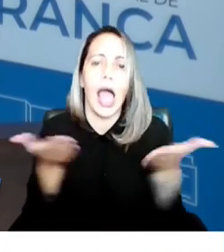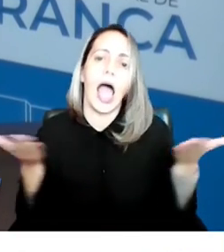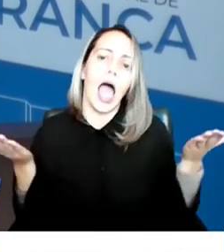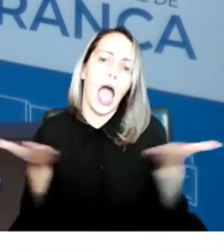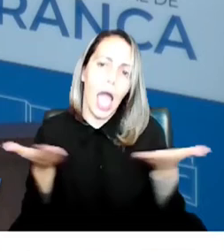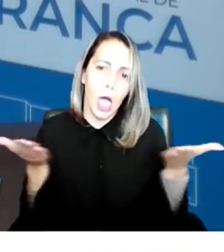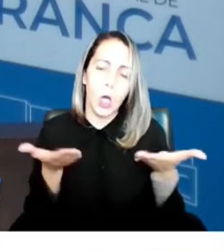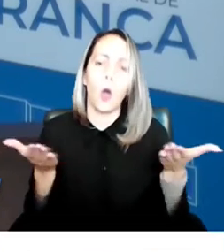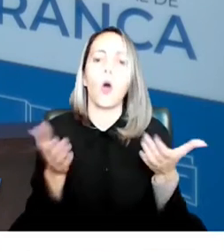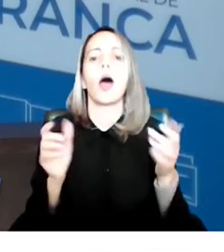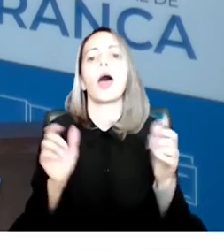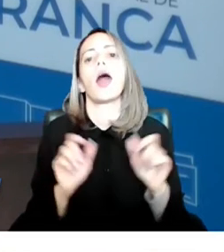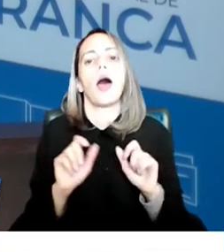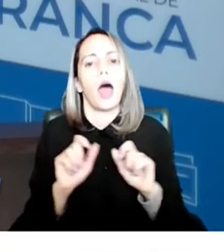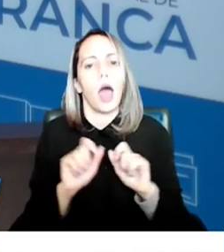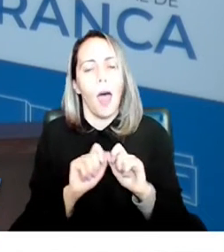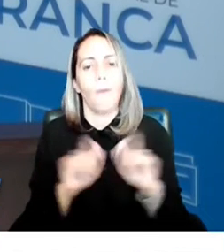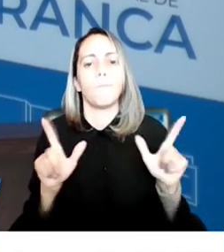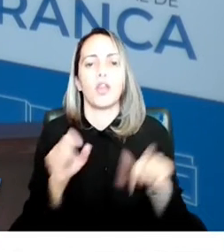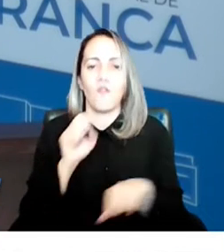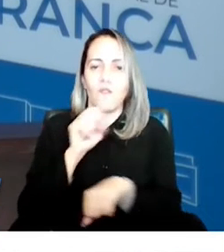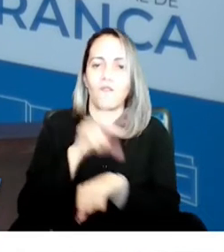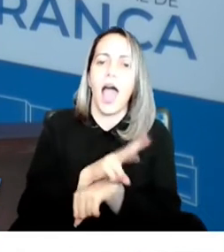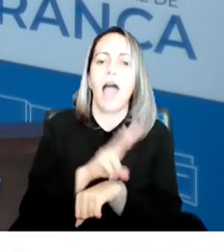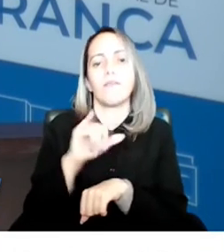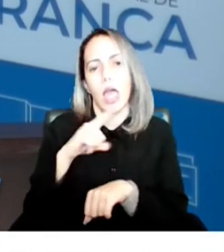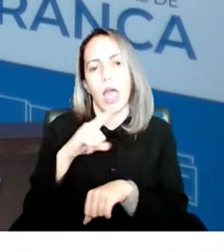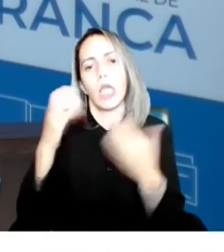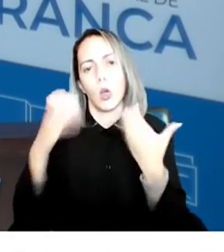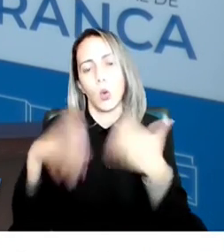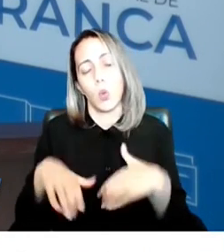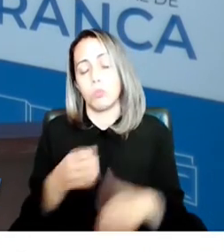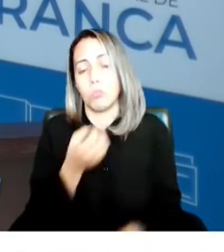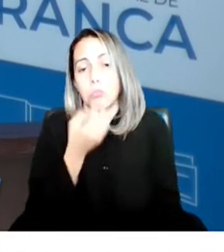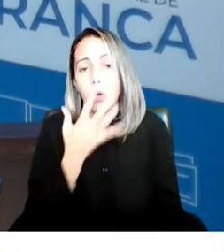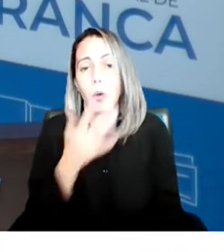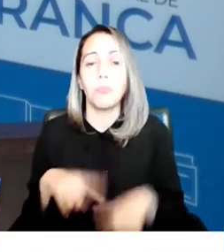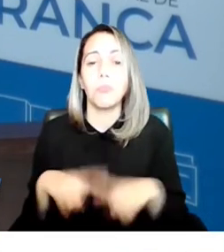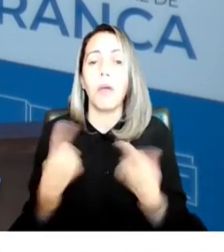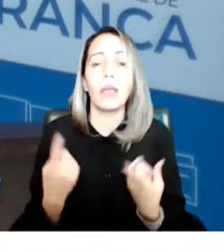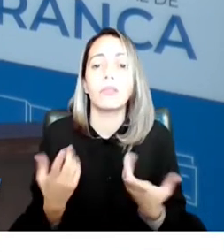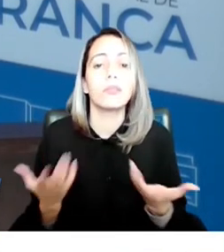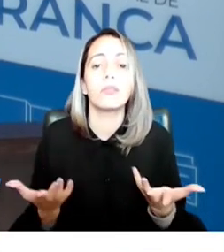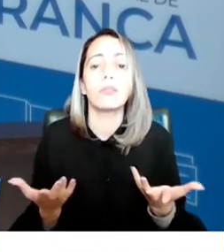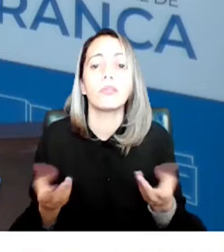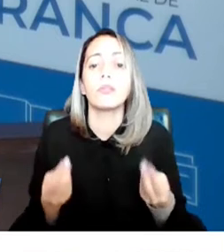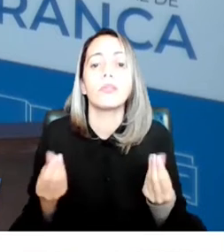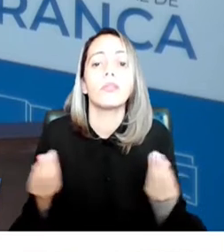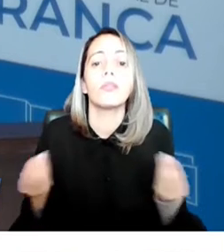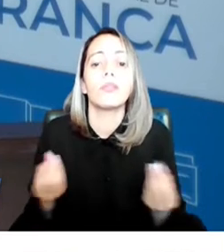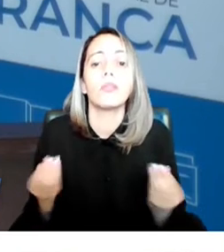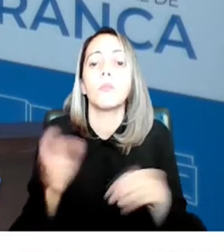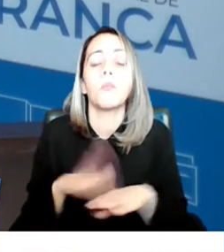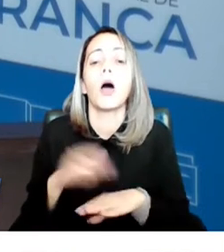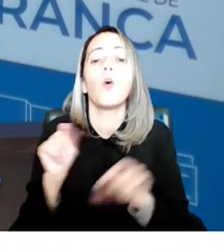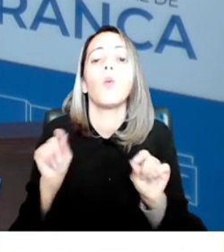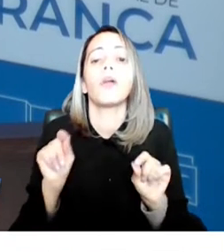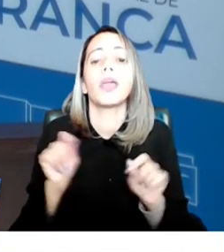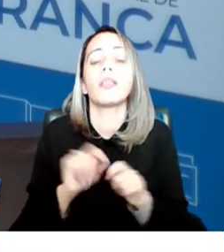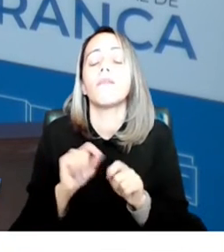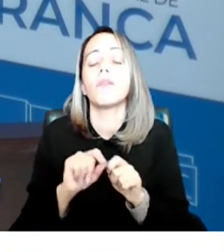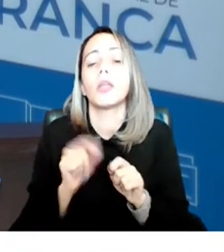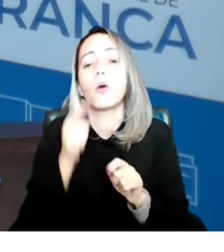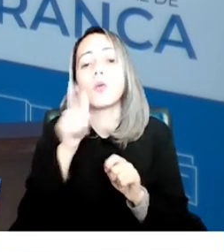ter o concurso, que bom. Mas o que mais está sendo feito? O que está sendo feito para os